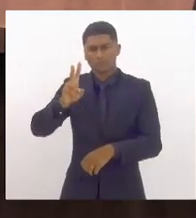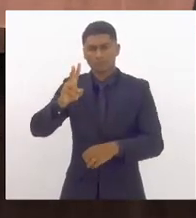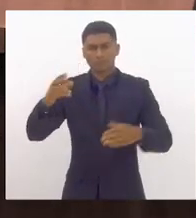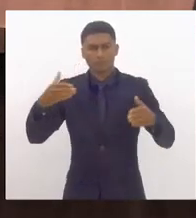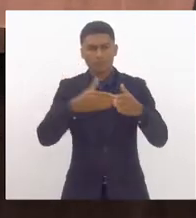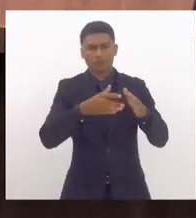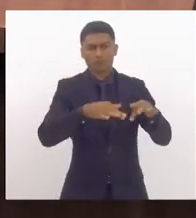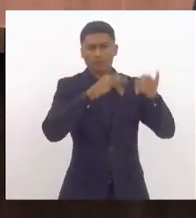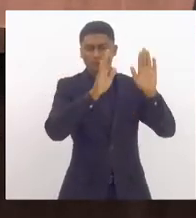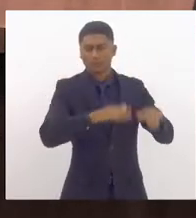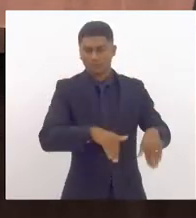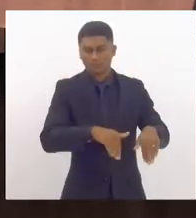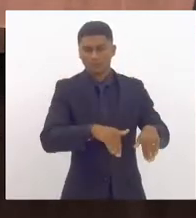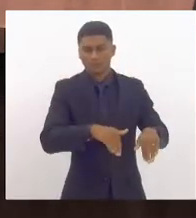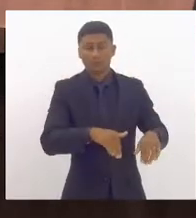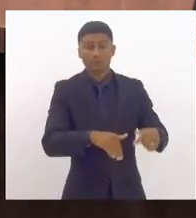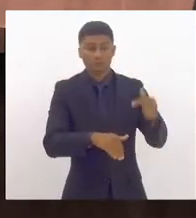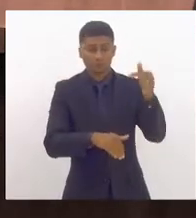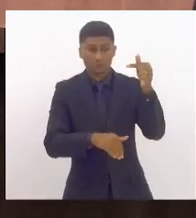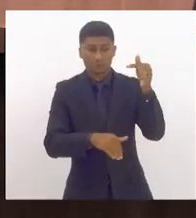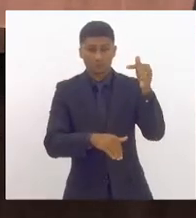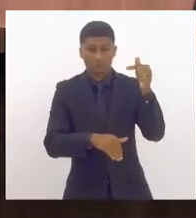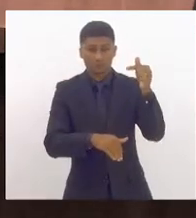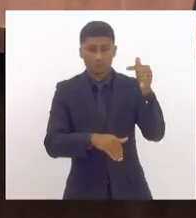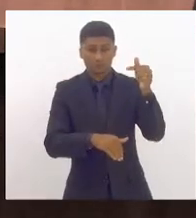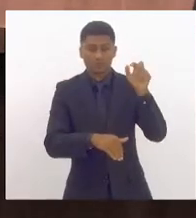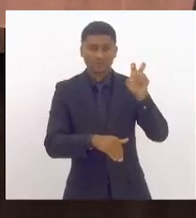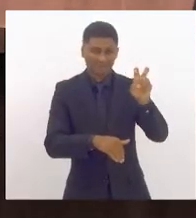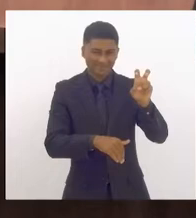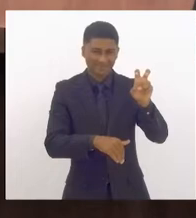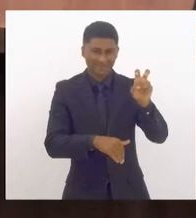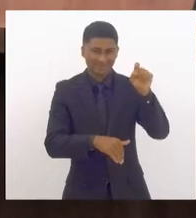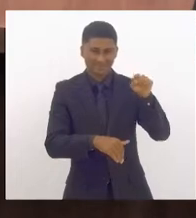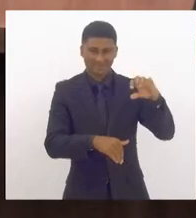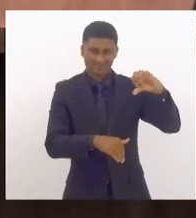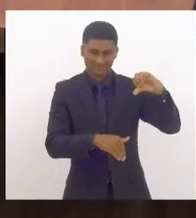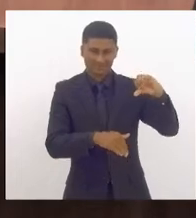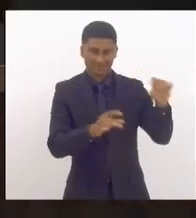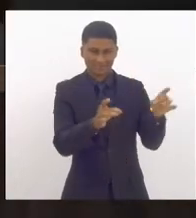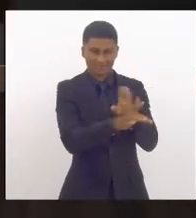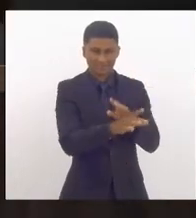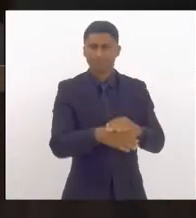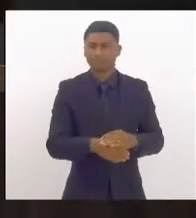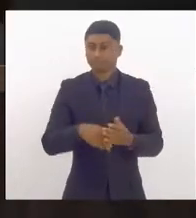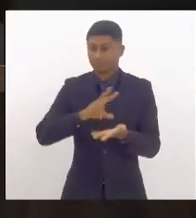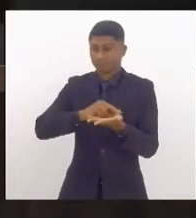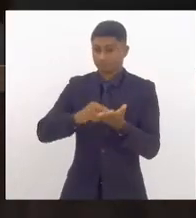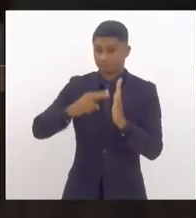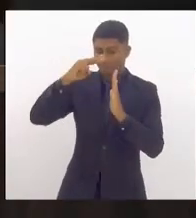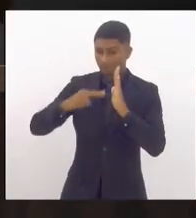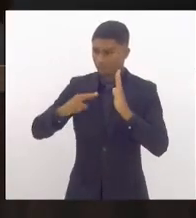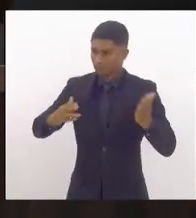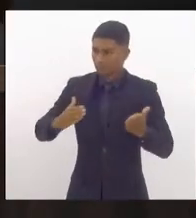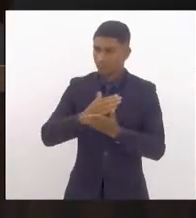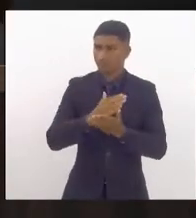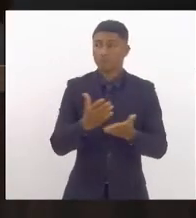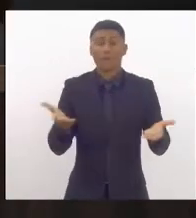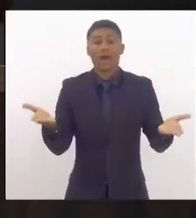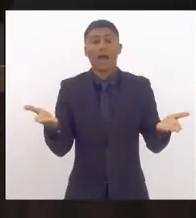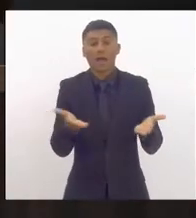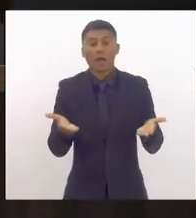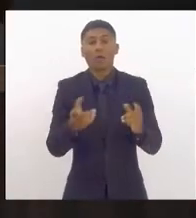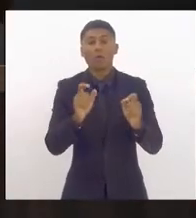encerrou suas 17:09 lida e aprovada a ata passa seu